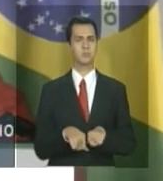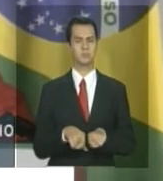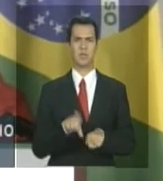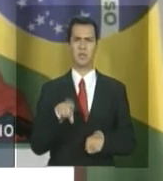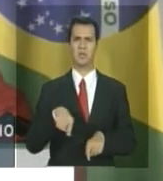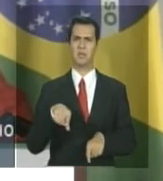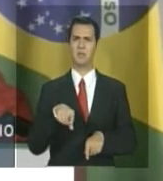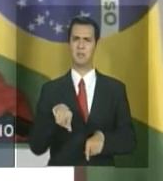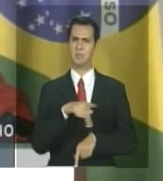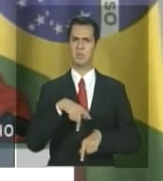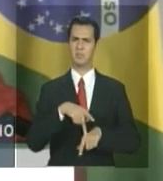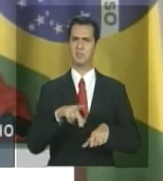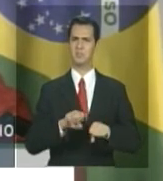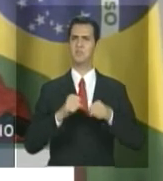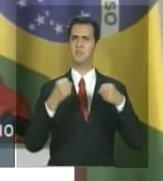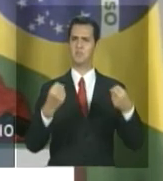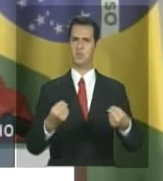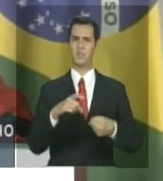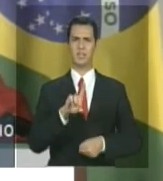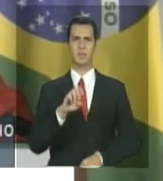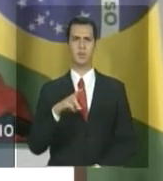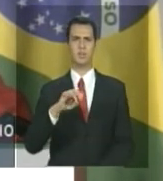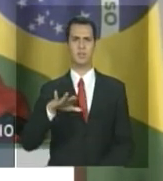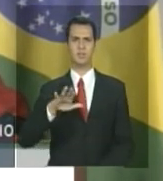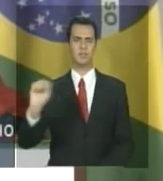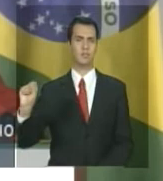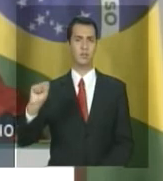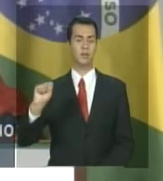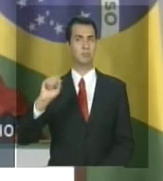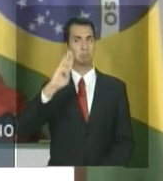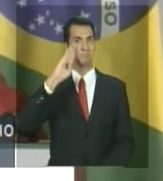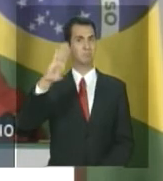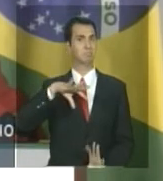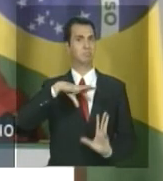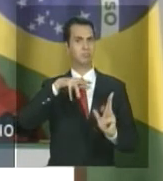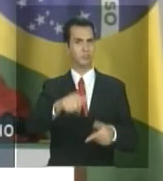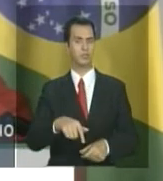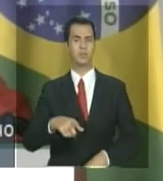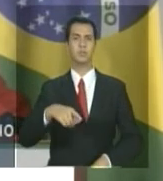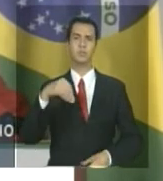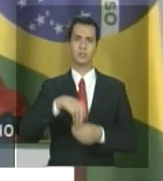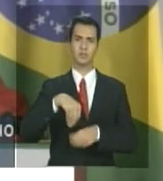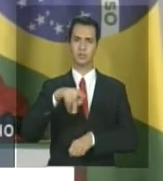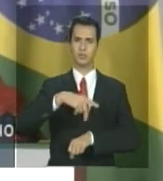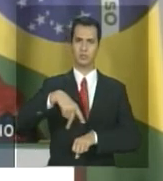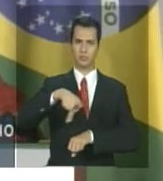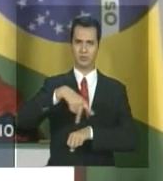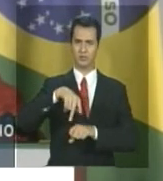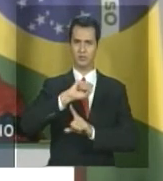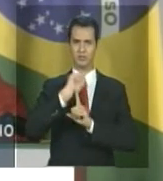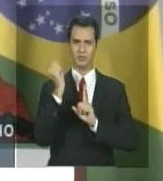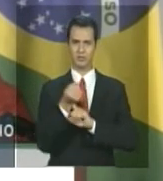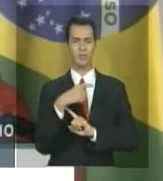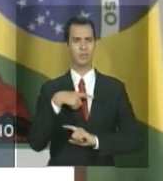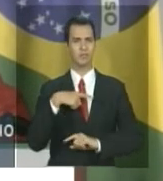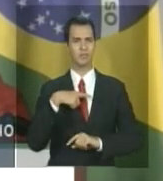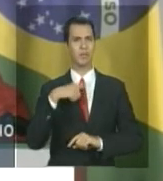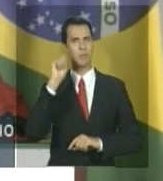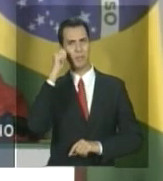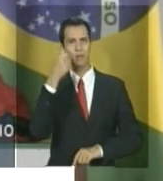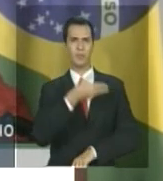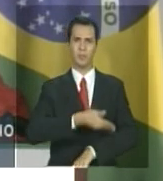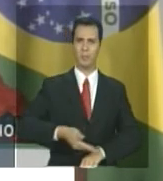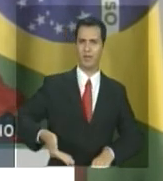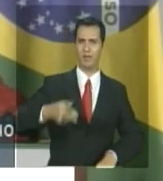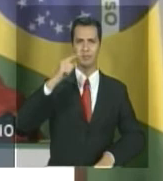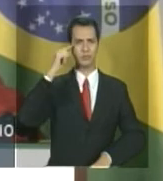mundo. Nós somos sociedades jovens, multiétnicas, diversas. E, portanto,